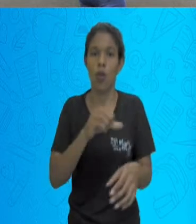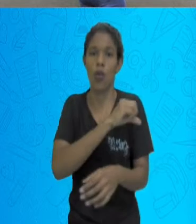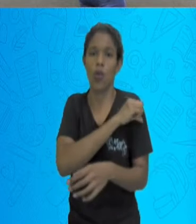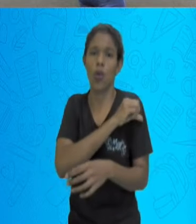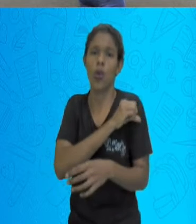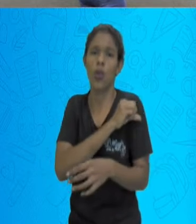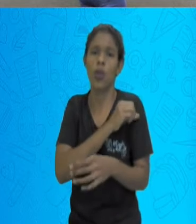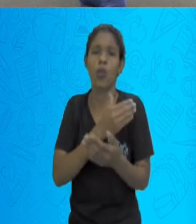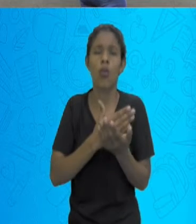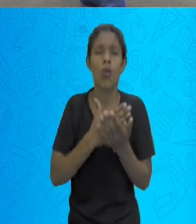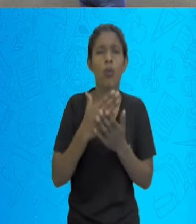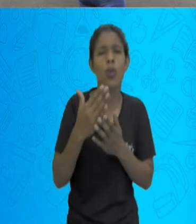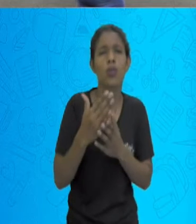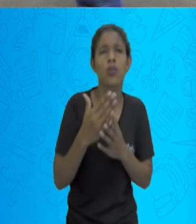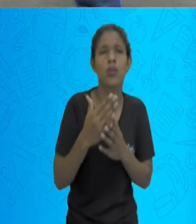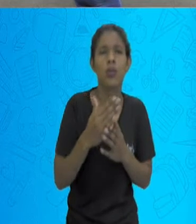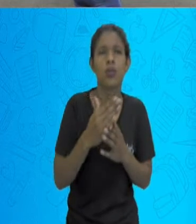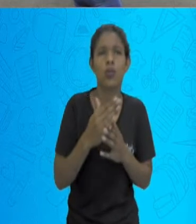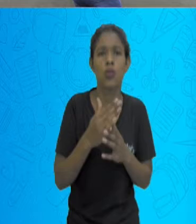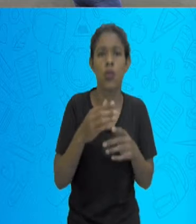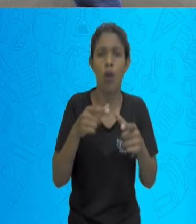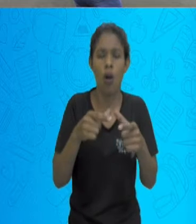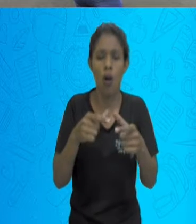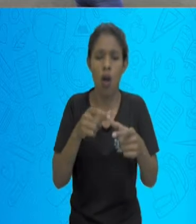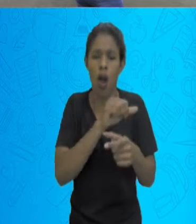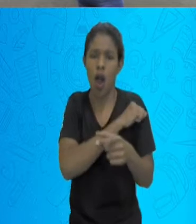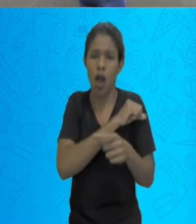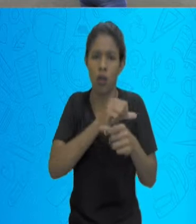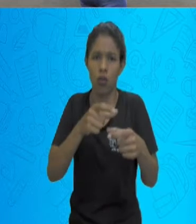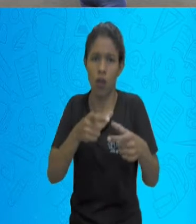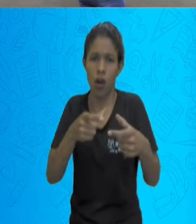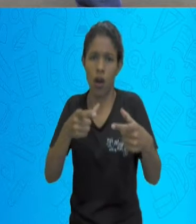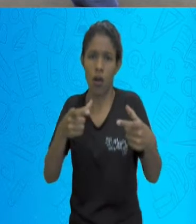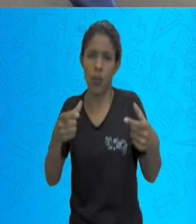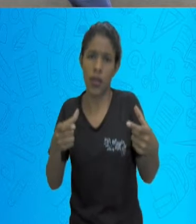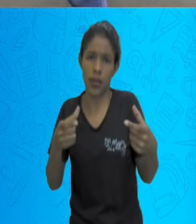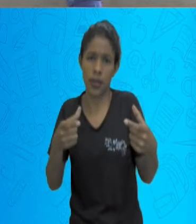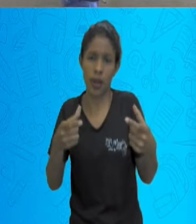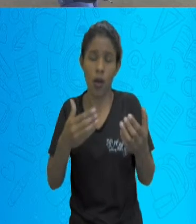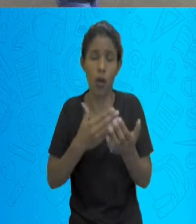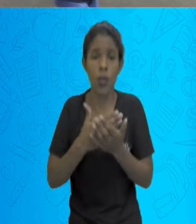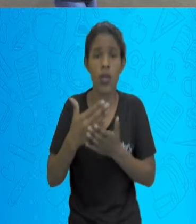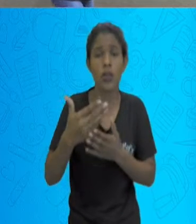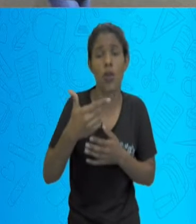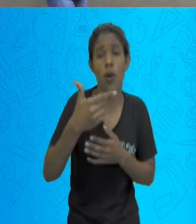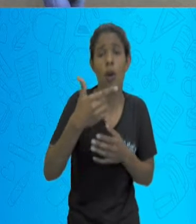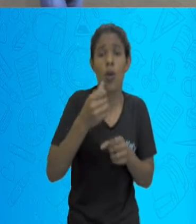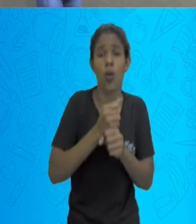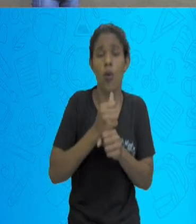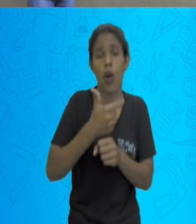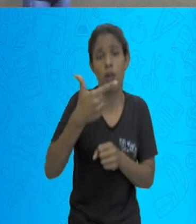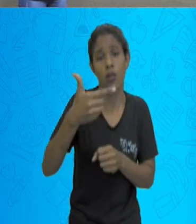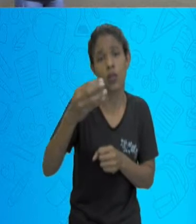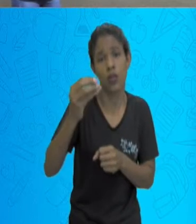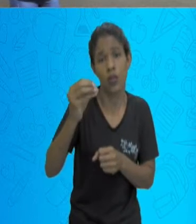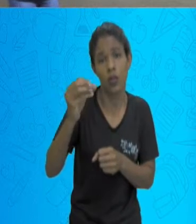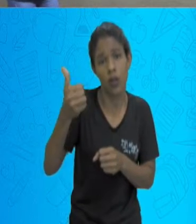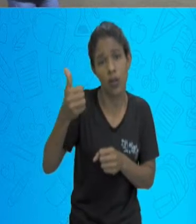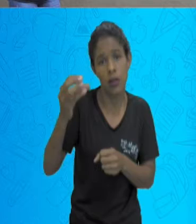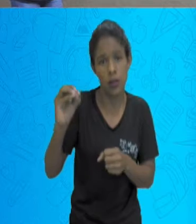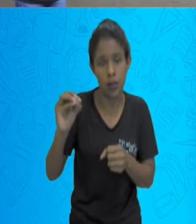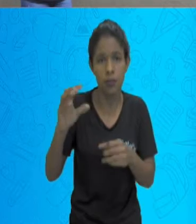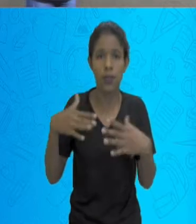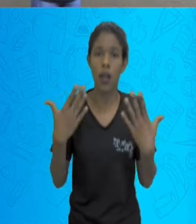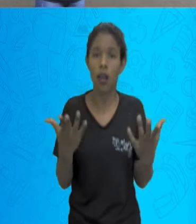a ter um aumento de matrícula de alunos a partir de 2010. Então, com este gráfico aqui,